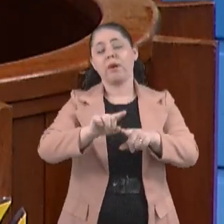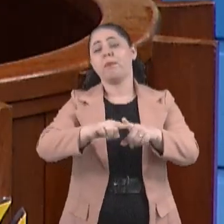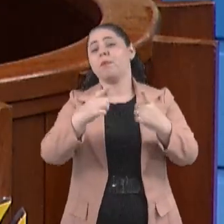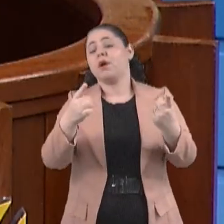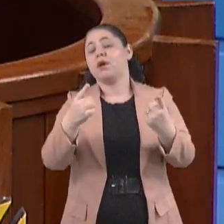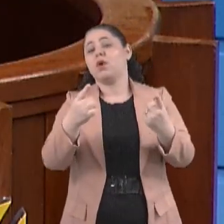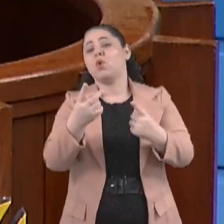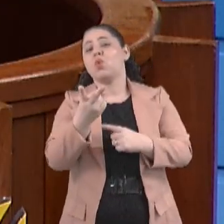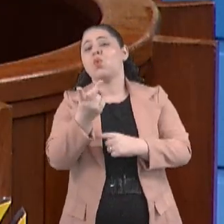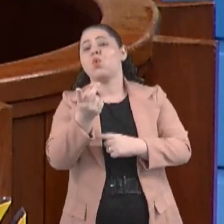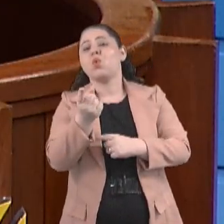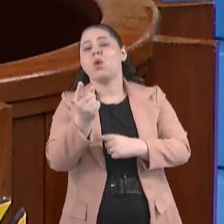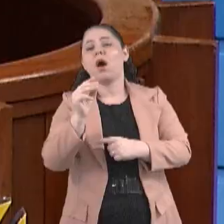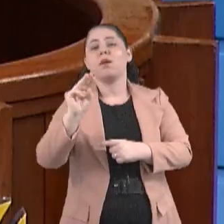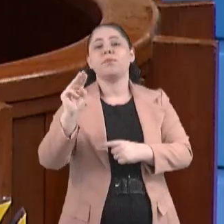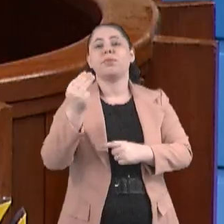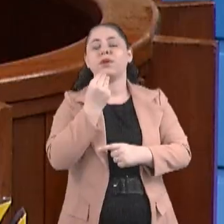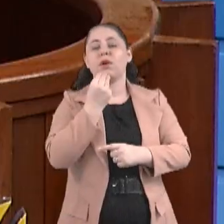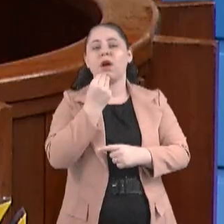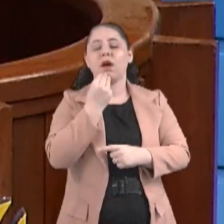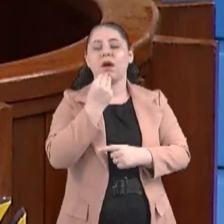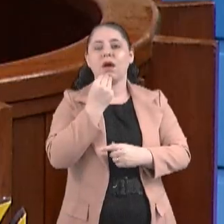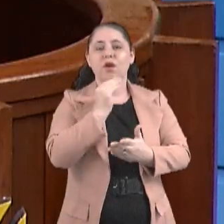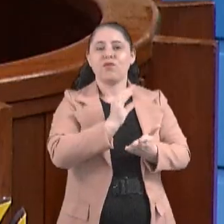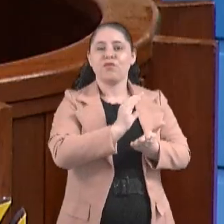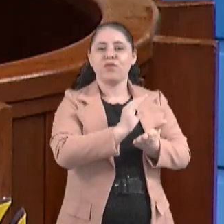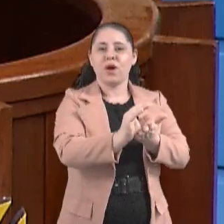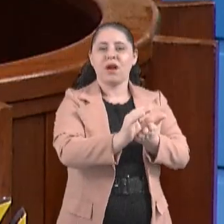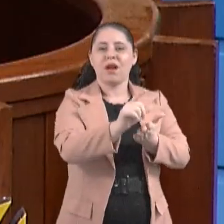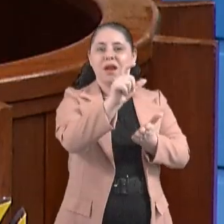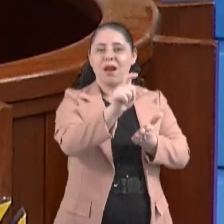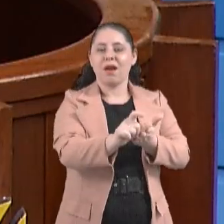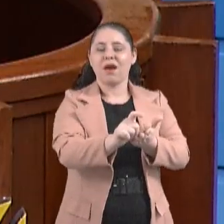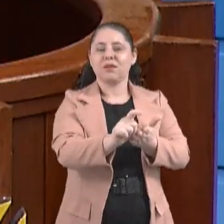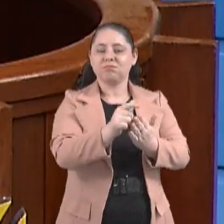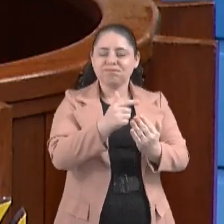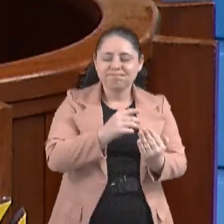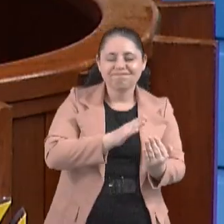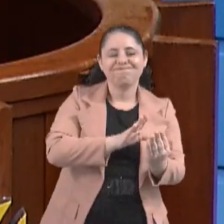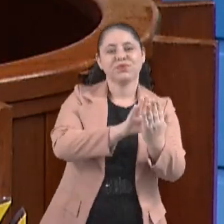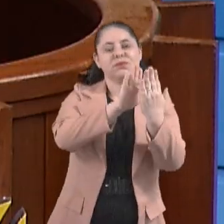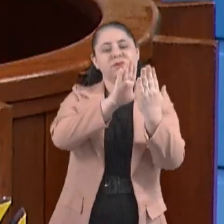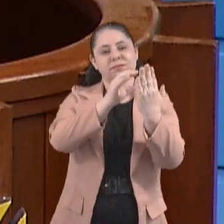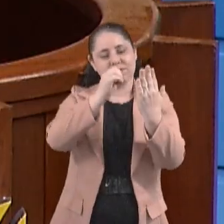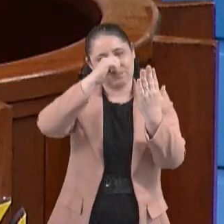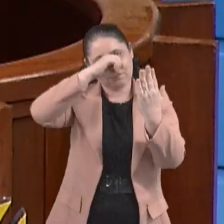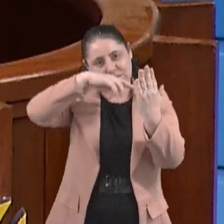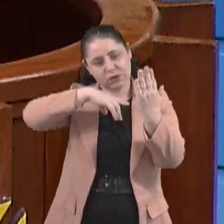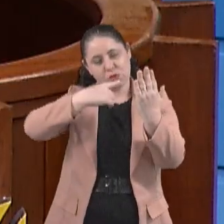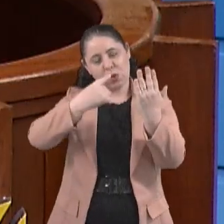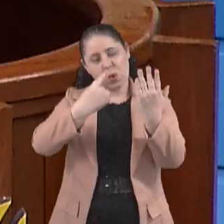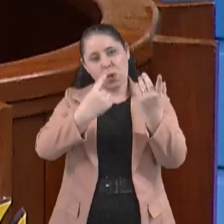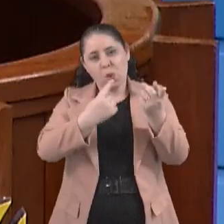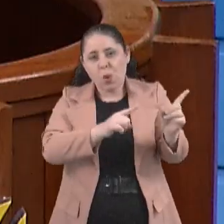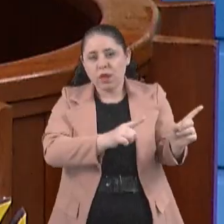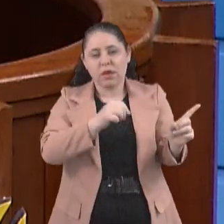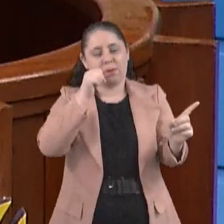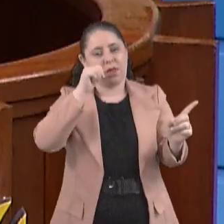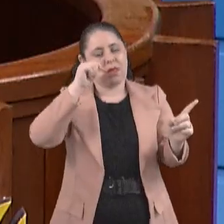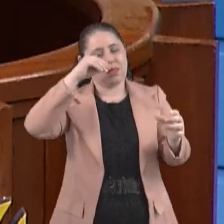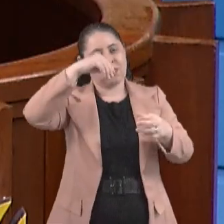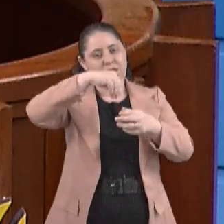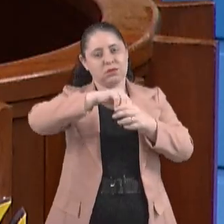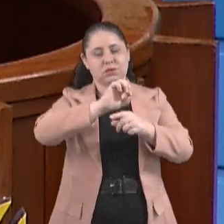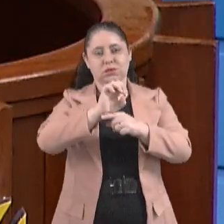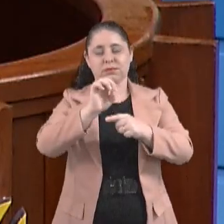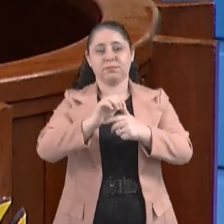Mas quantos milhões foram investidos no enfrentamento à violência contra as mulheres no Estado do Mato Grosso do